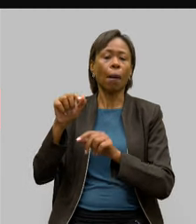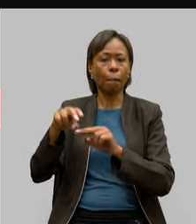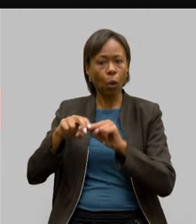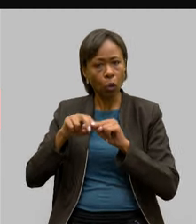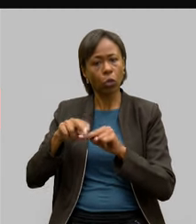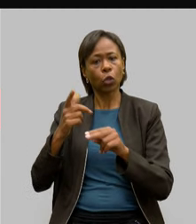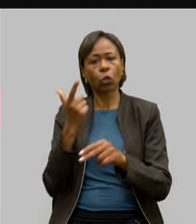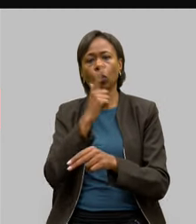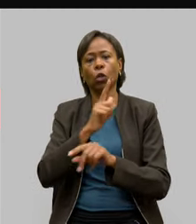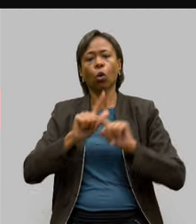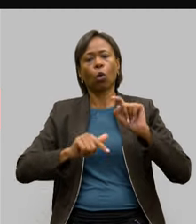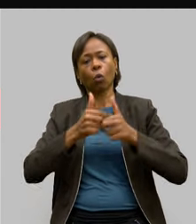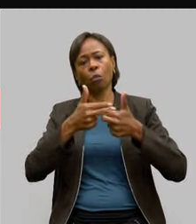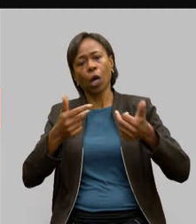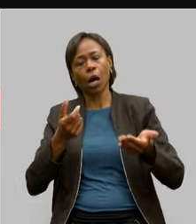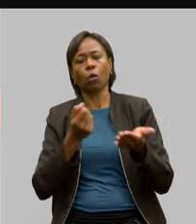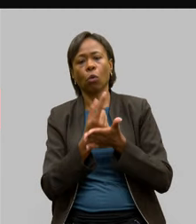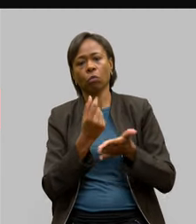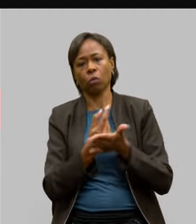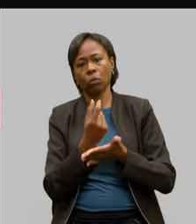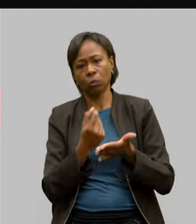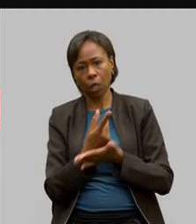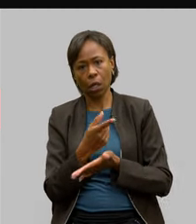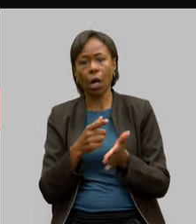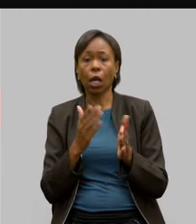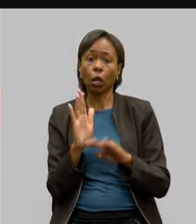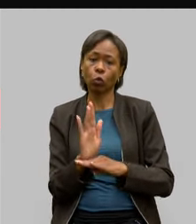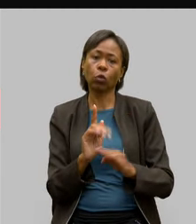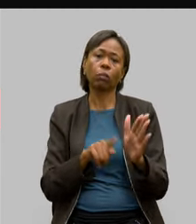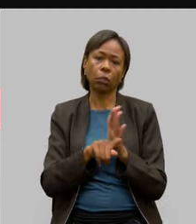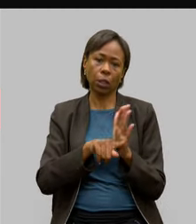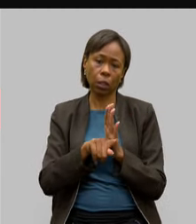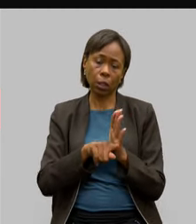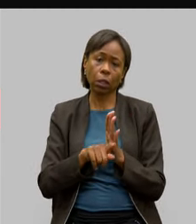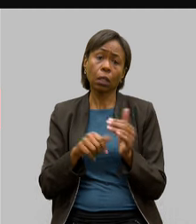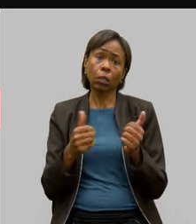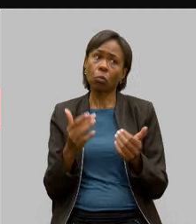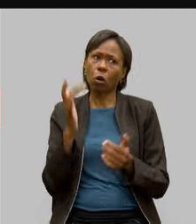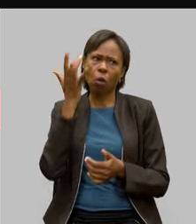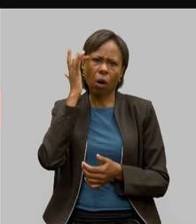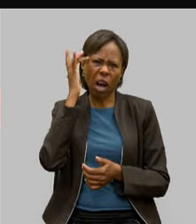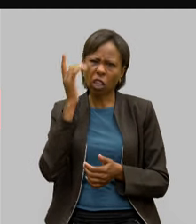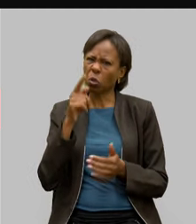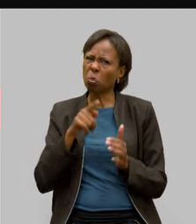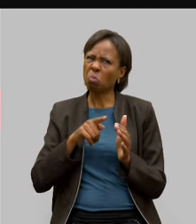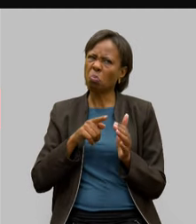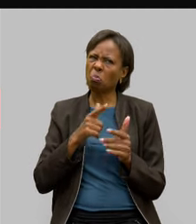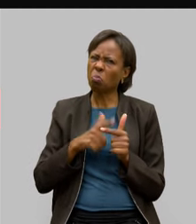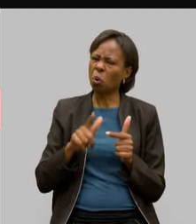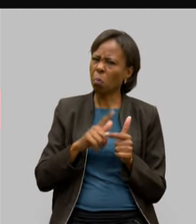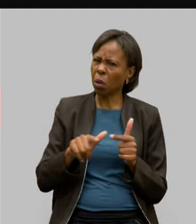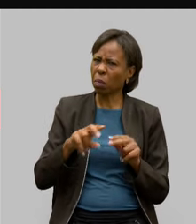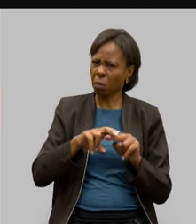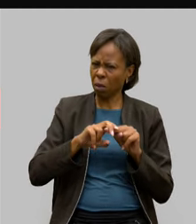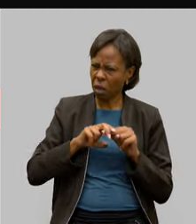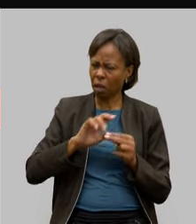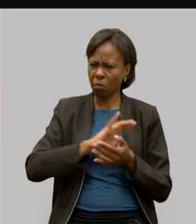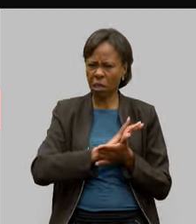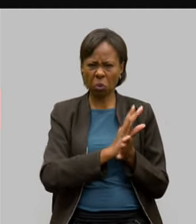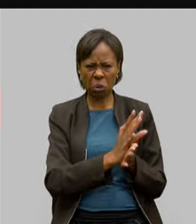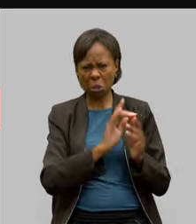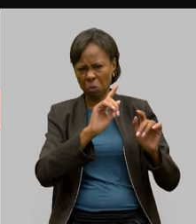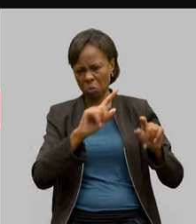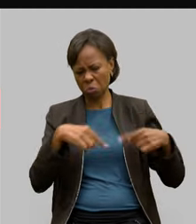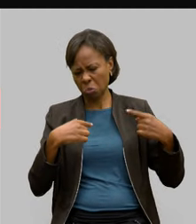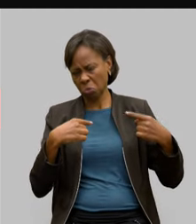pro laboratório e colocar minhas pesquisas aqui também então eu acho que não é um problema de preconceito eu acho que assim Pode ser que não